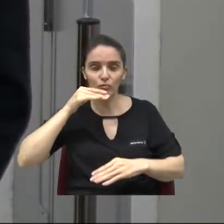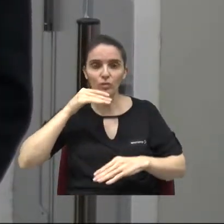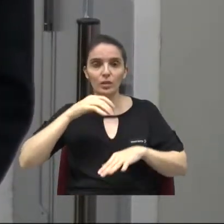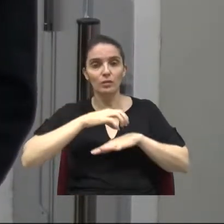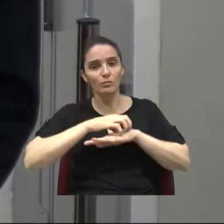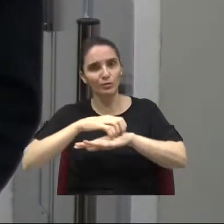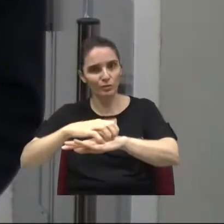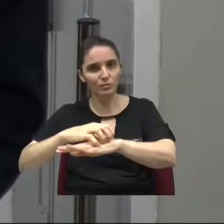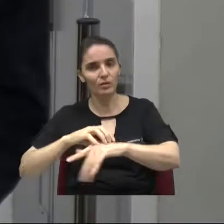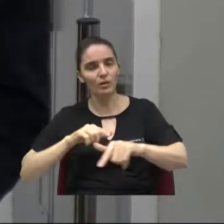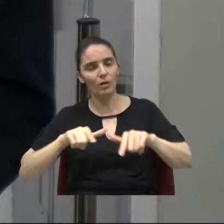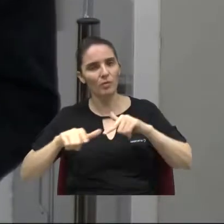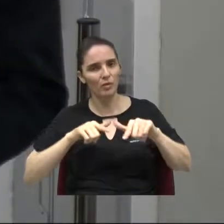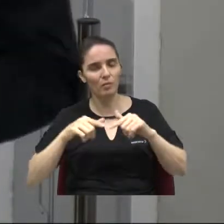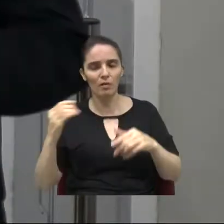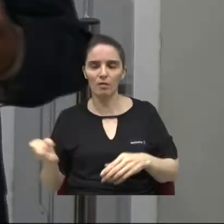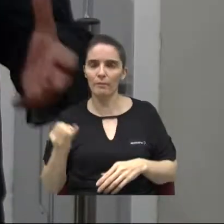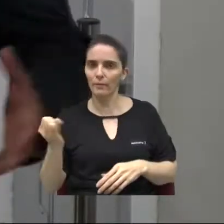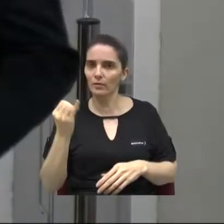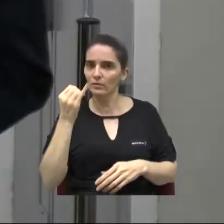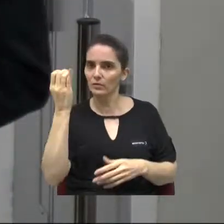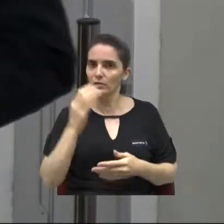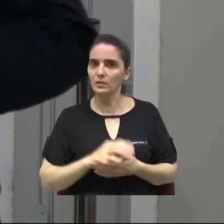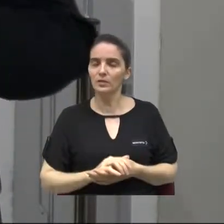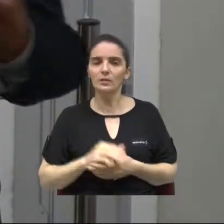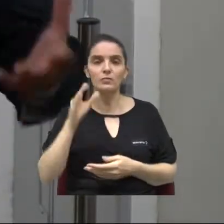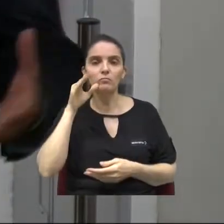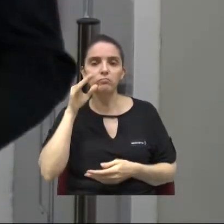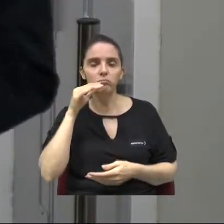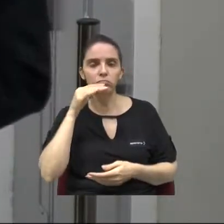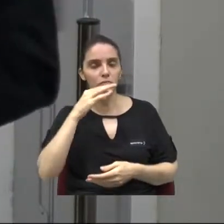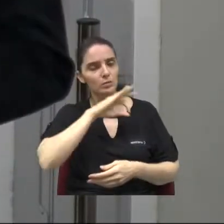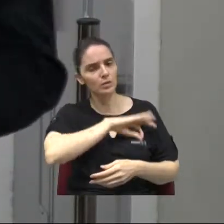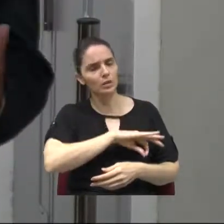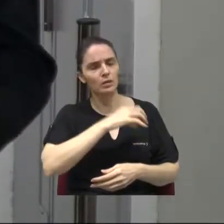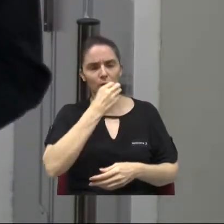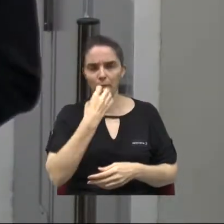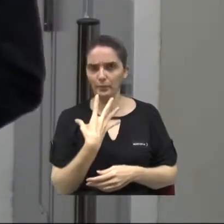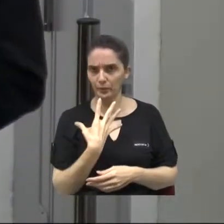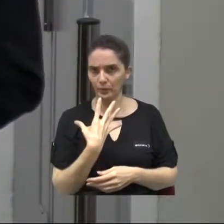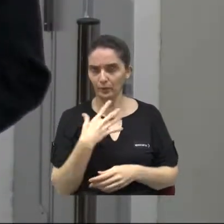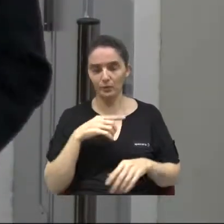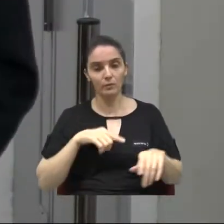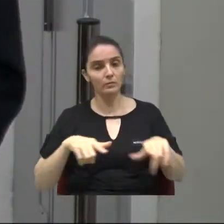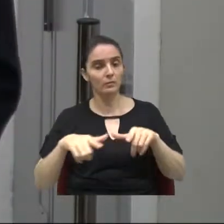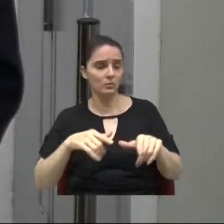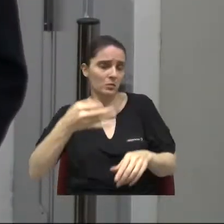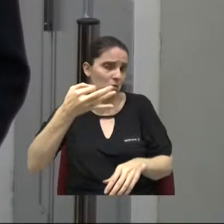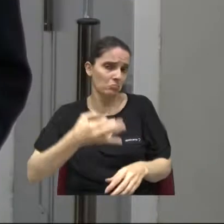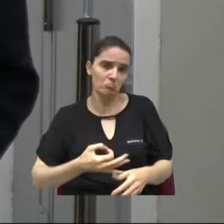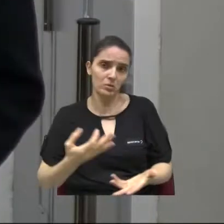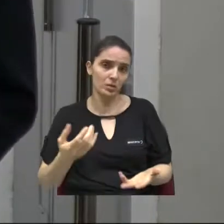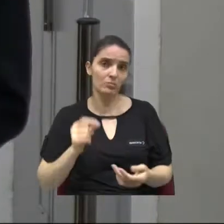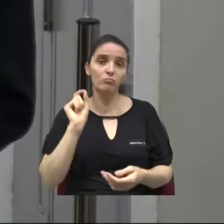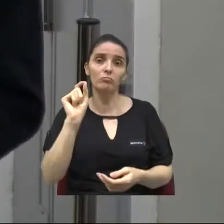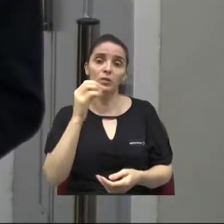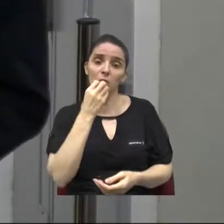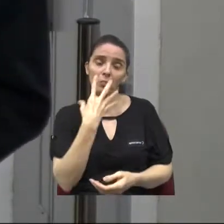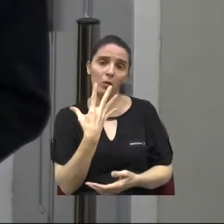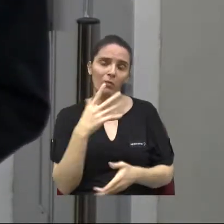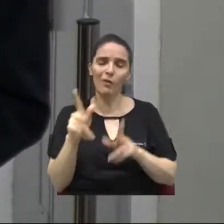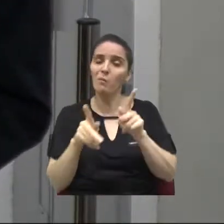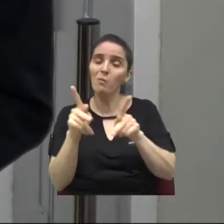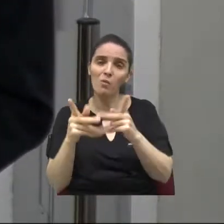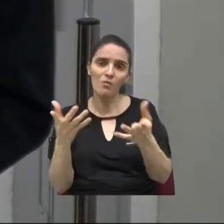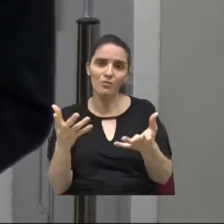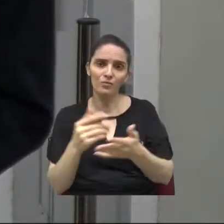serviço importante para a população. Os funcionários bem pagos, bem remunerados, trabalhando de maneira ordeira, quem beneficia com isso é toda a população